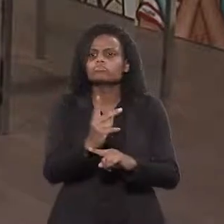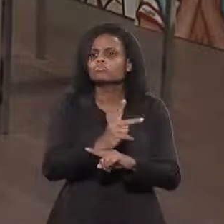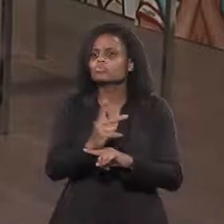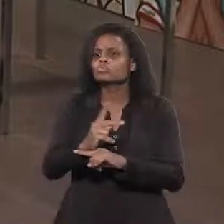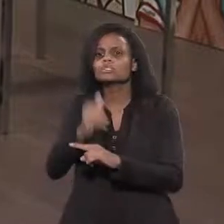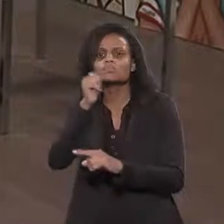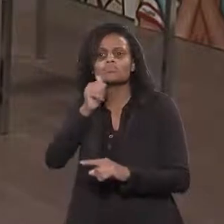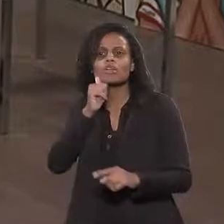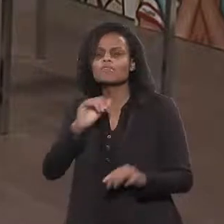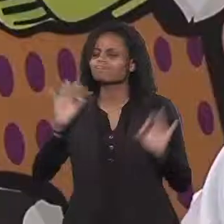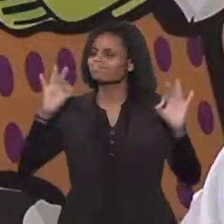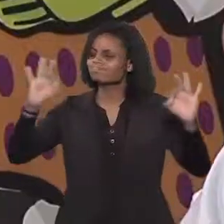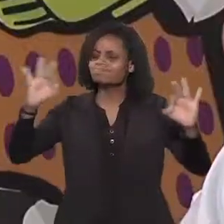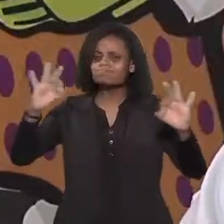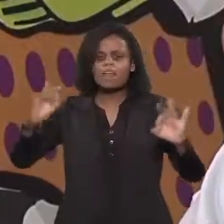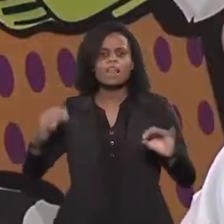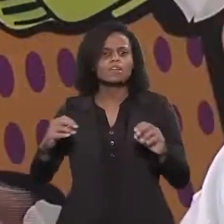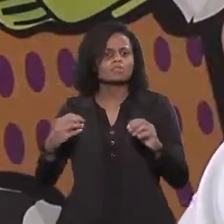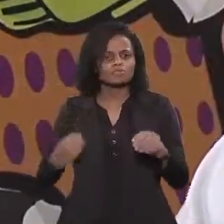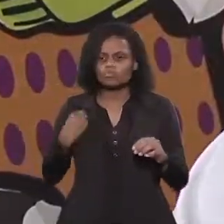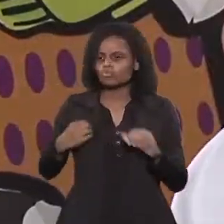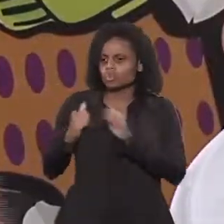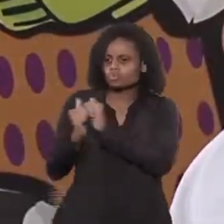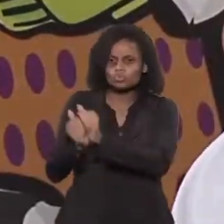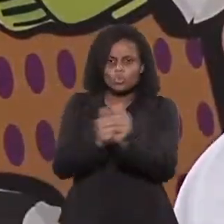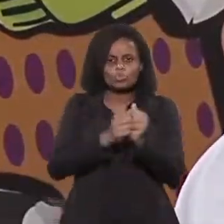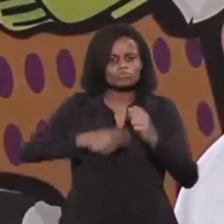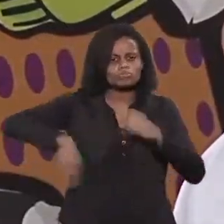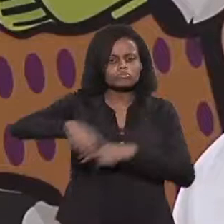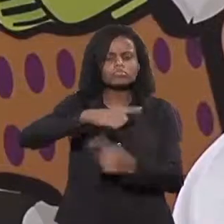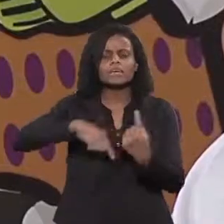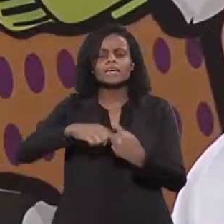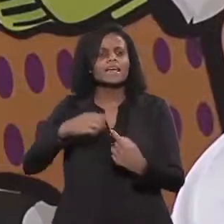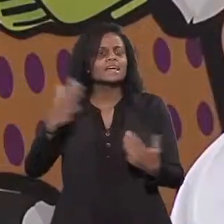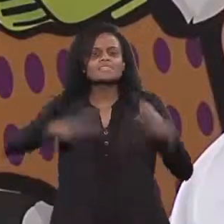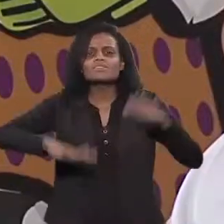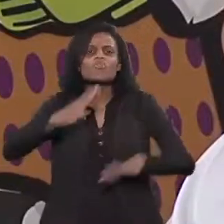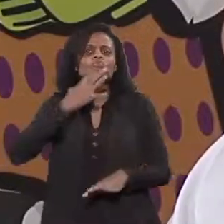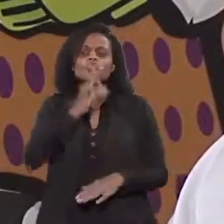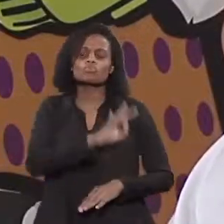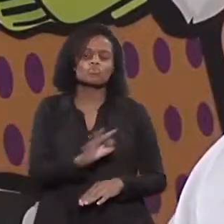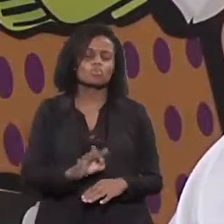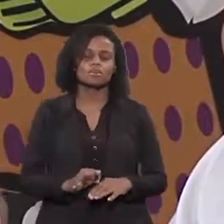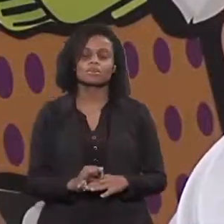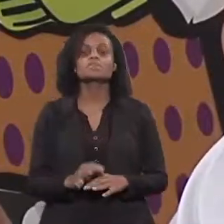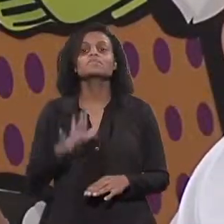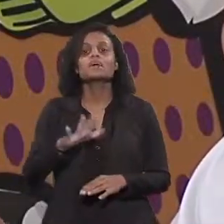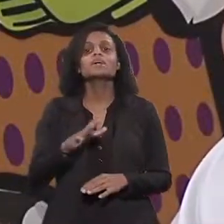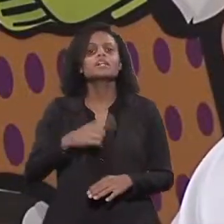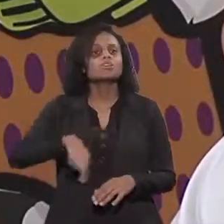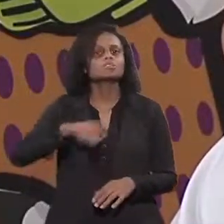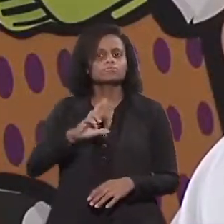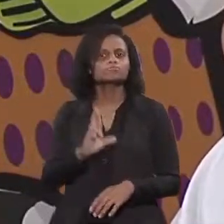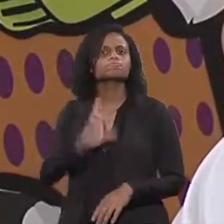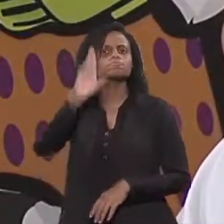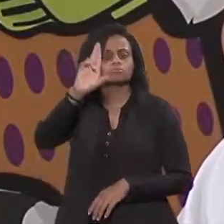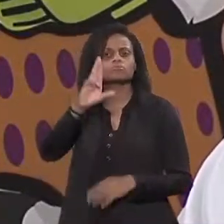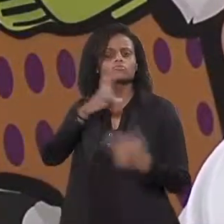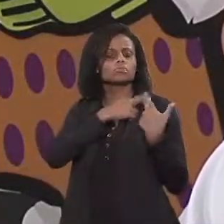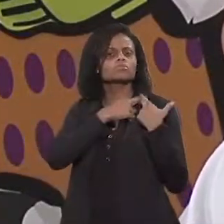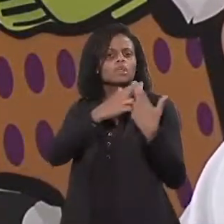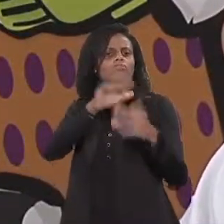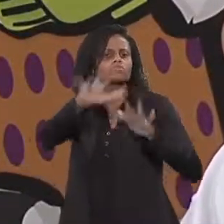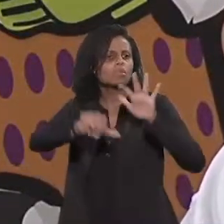essas mulheres incríveis que estão no nosso convívio, que muitas vezes a gente não conhece, mas é que